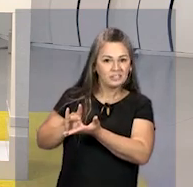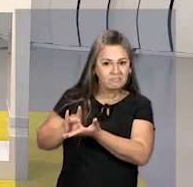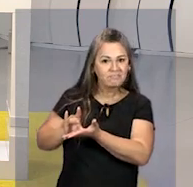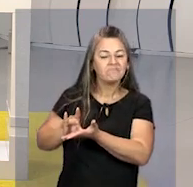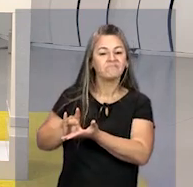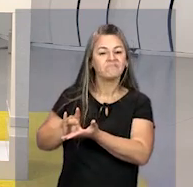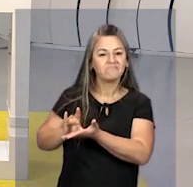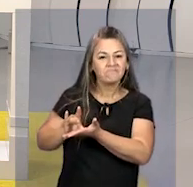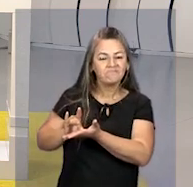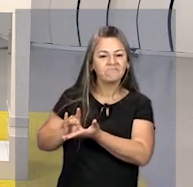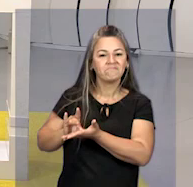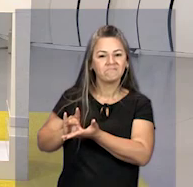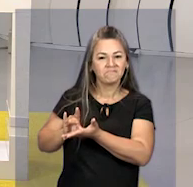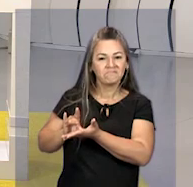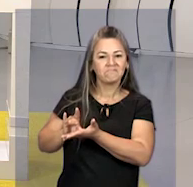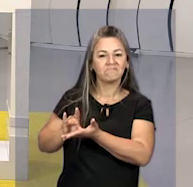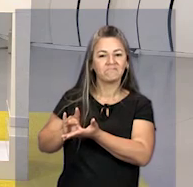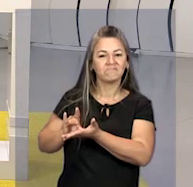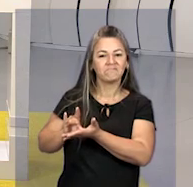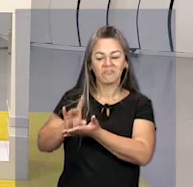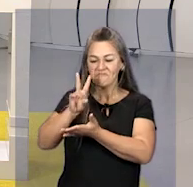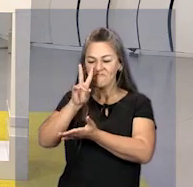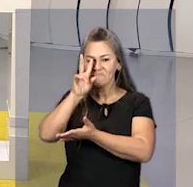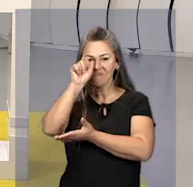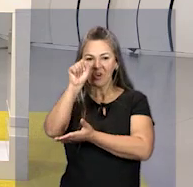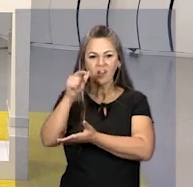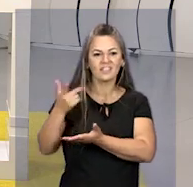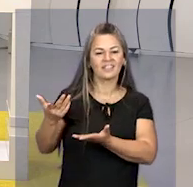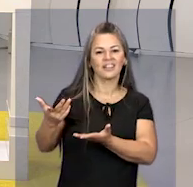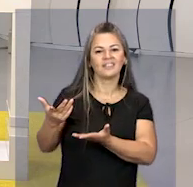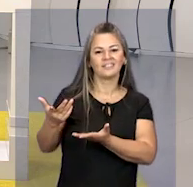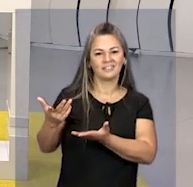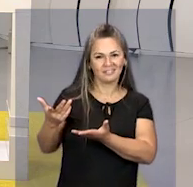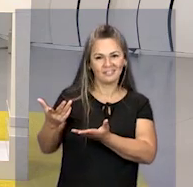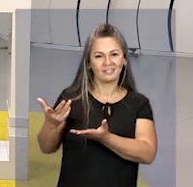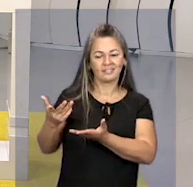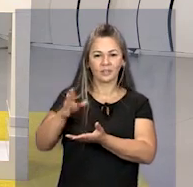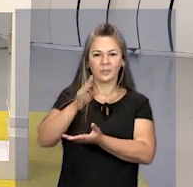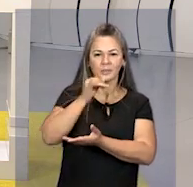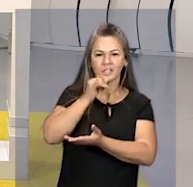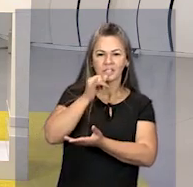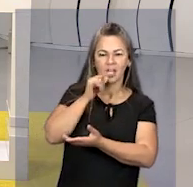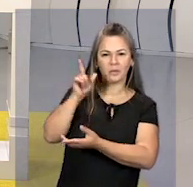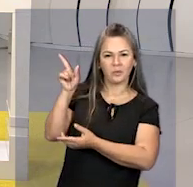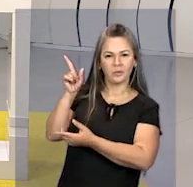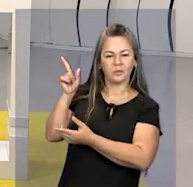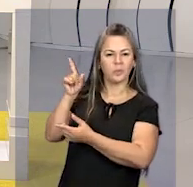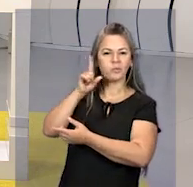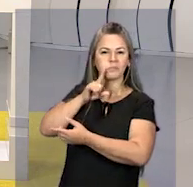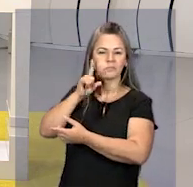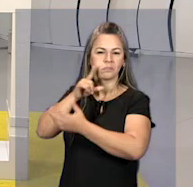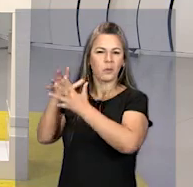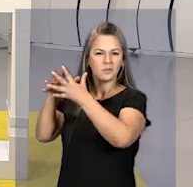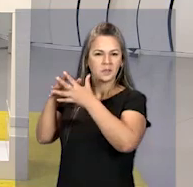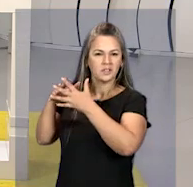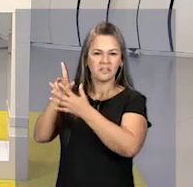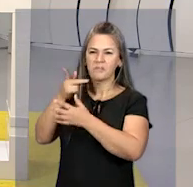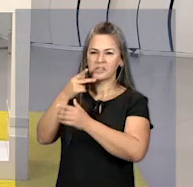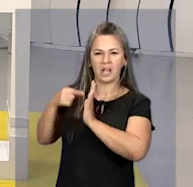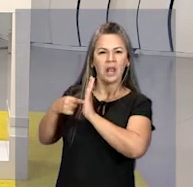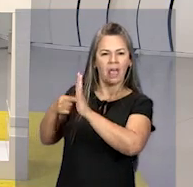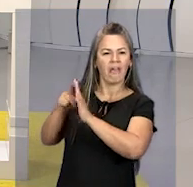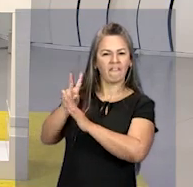ali de fato mostrando a força de um lugar, mostrando a força de um país, a força de uma nação. E